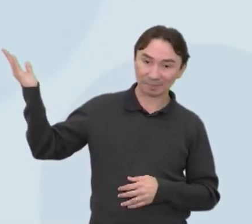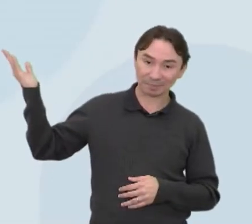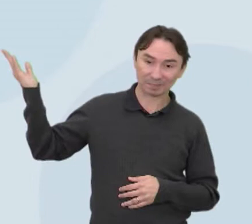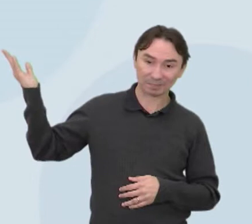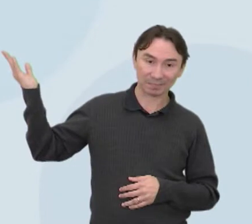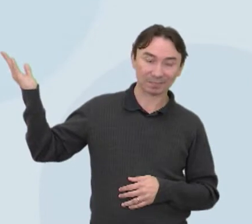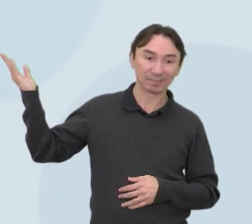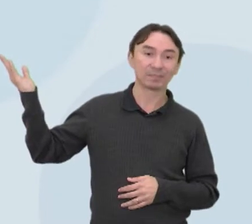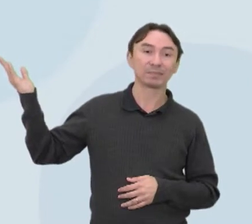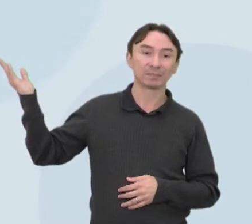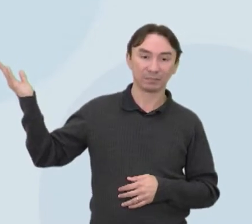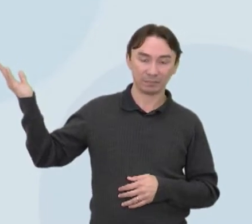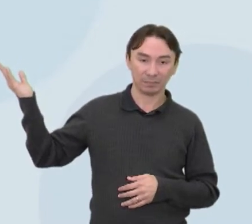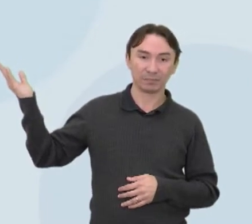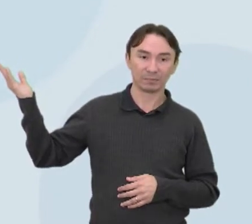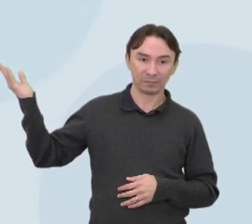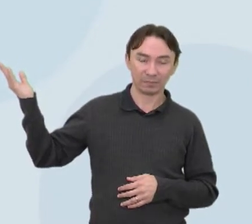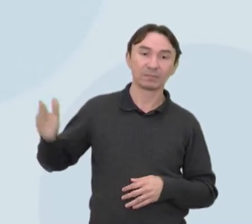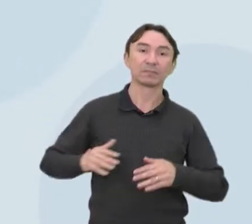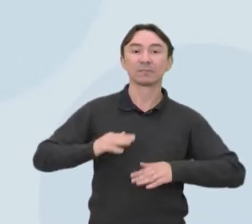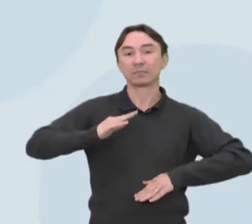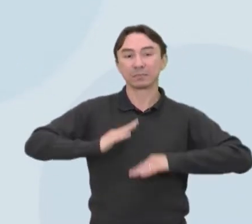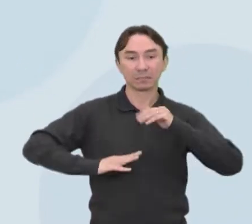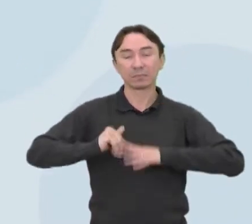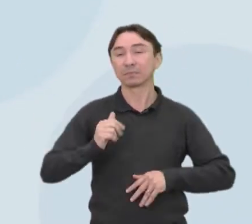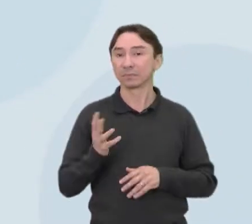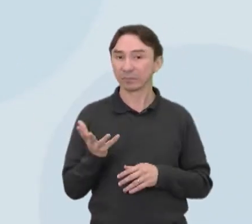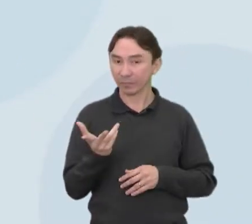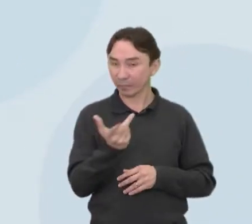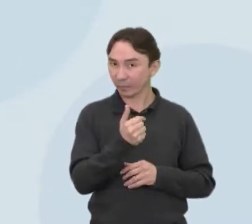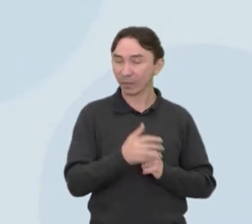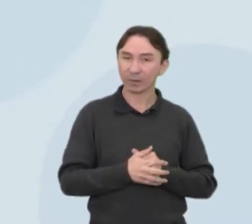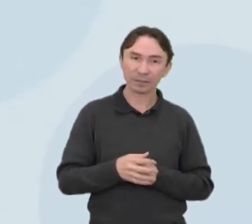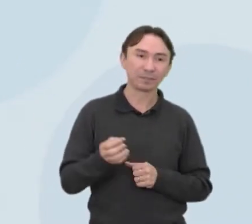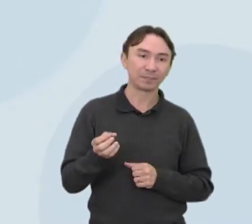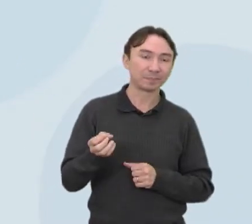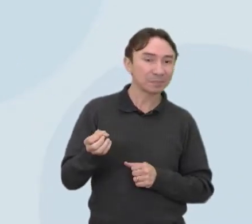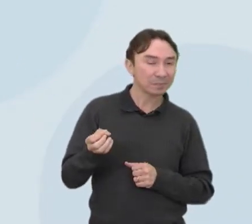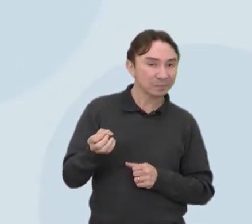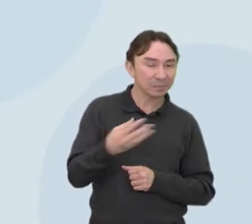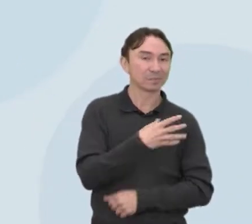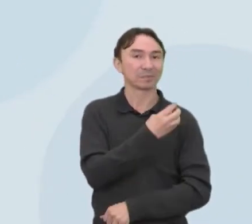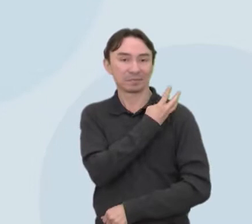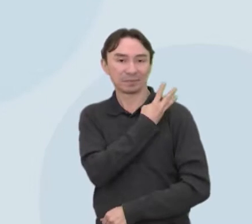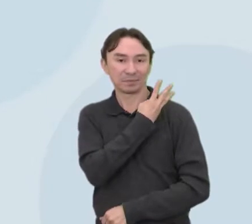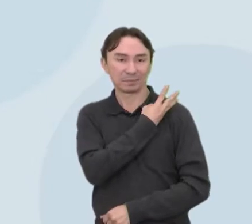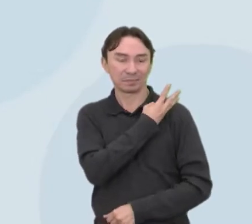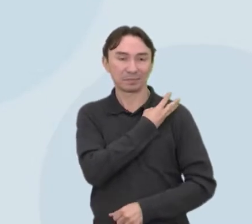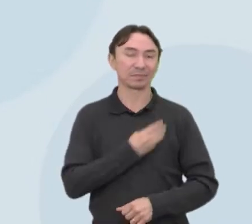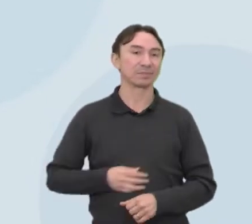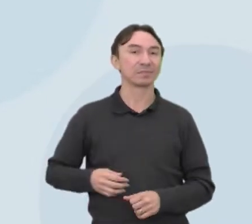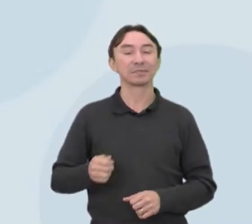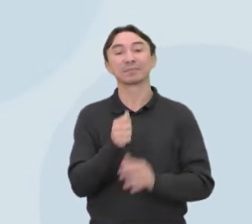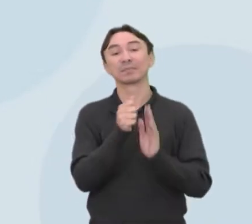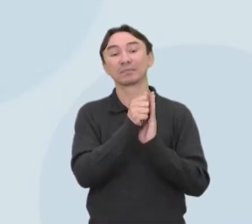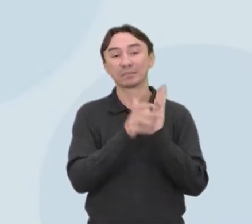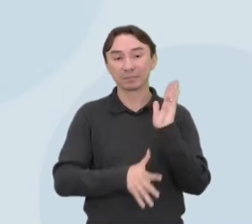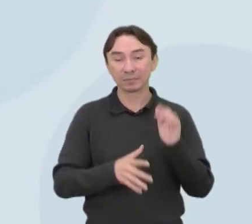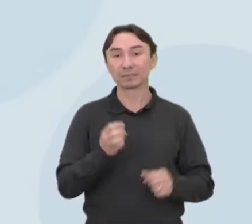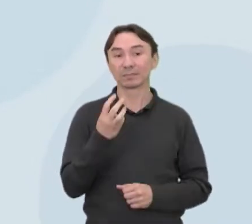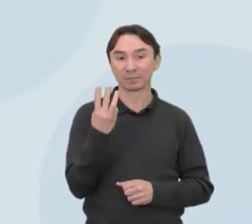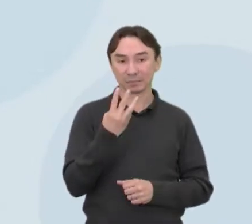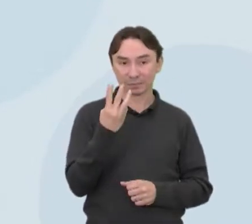A nossa habilidade do novo ensino médio, que a gente está analisando nessas aulas da atividade 3, é a EM